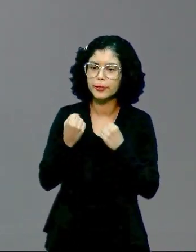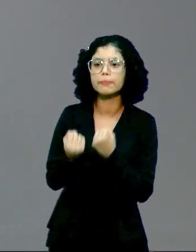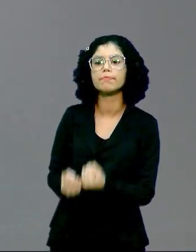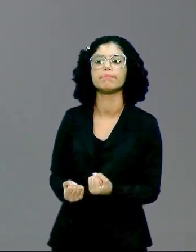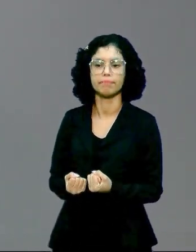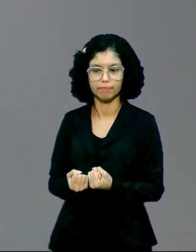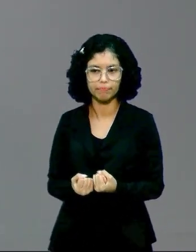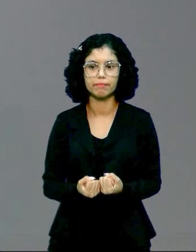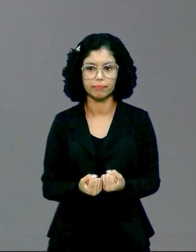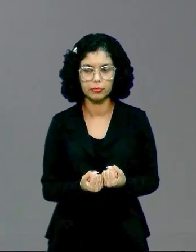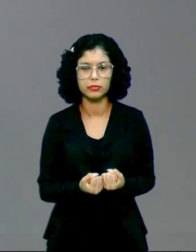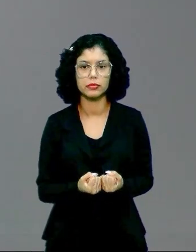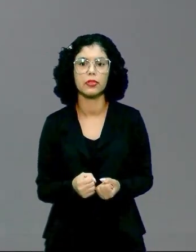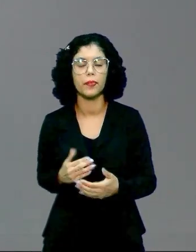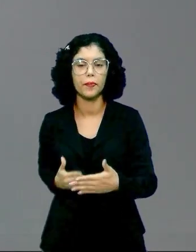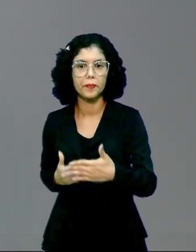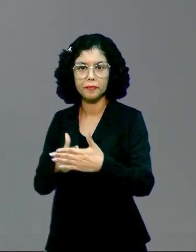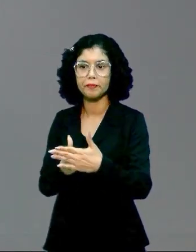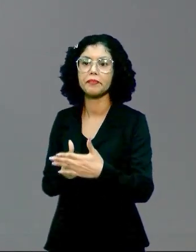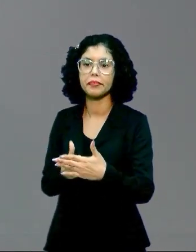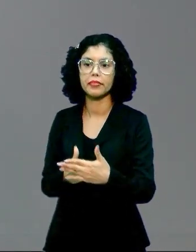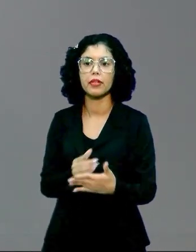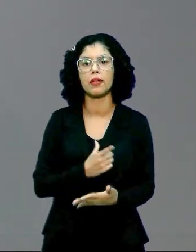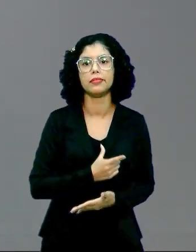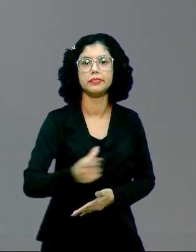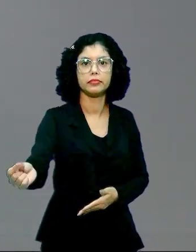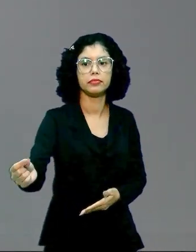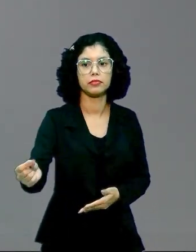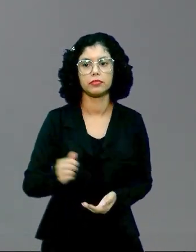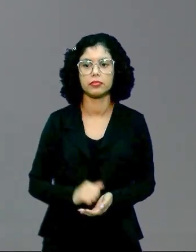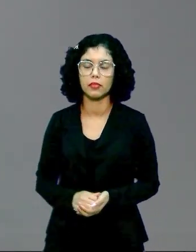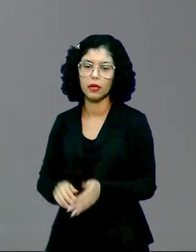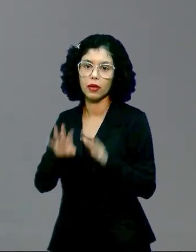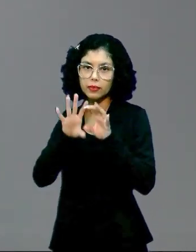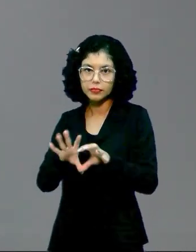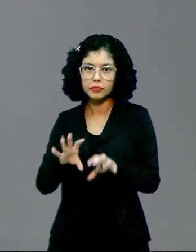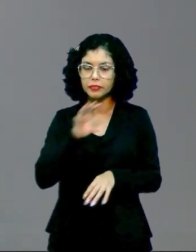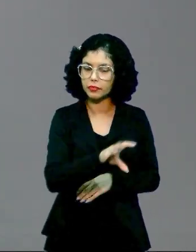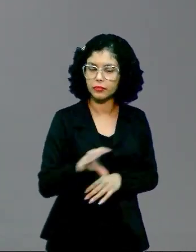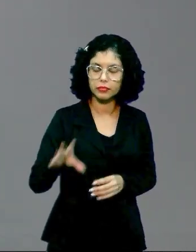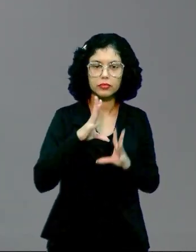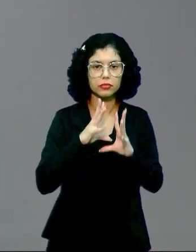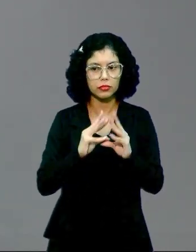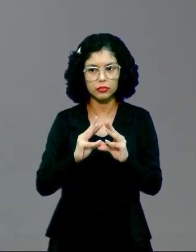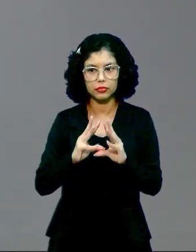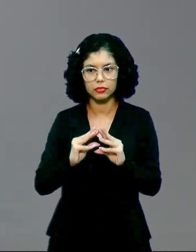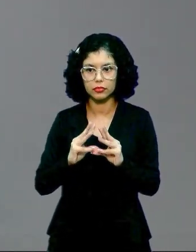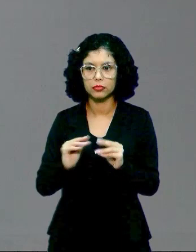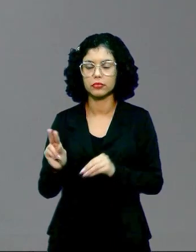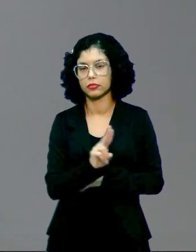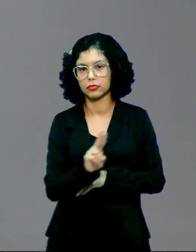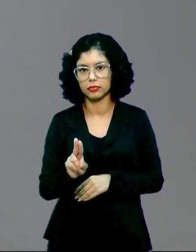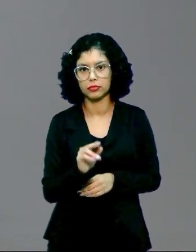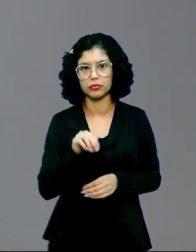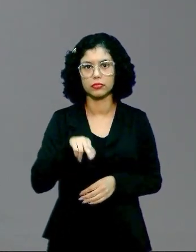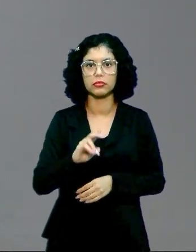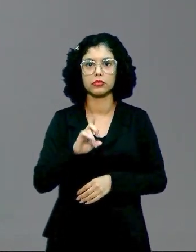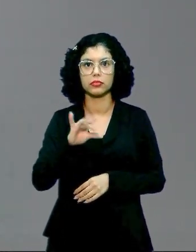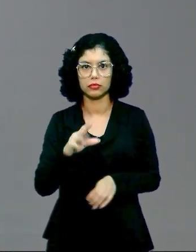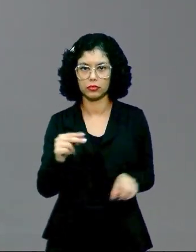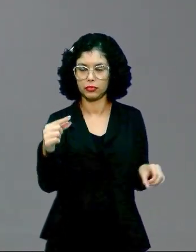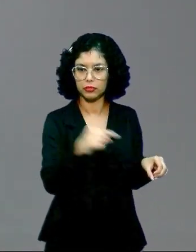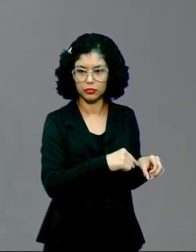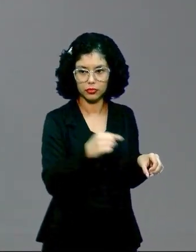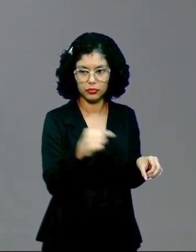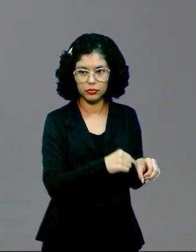pesada, porque o feixe de luz bateu nele e foi repelido. Nessa região muito maciça, ele chamou de núcleo. E